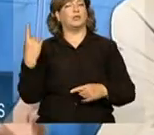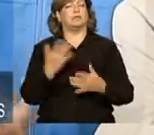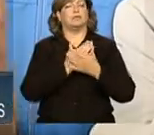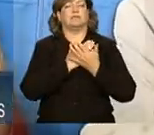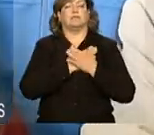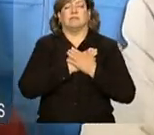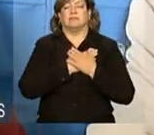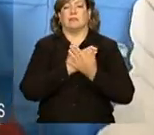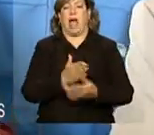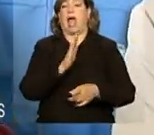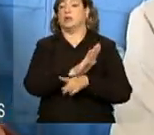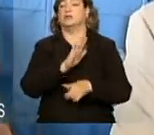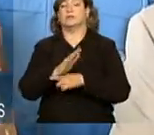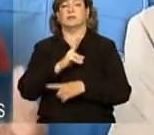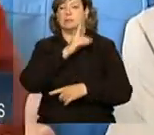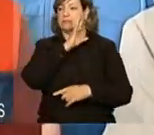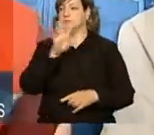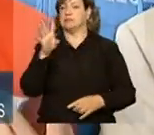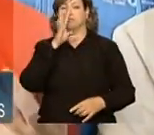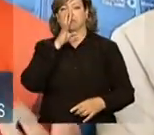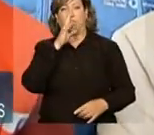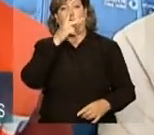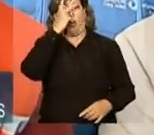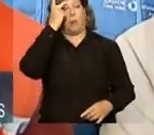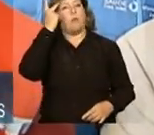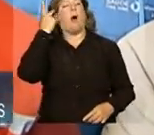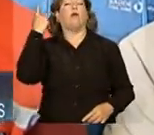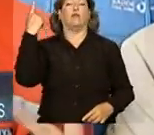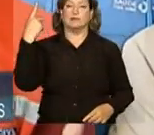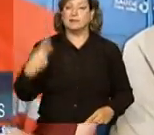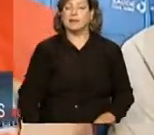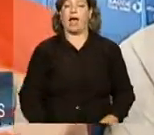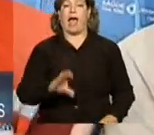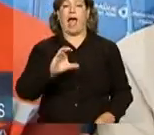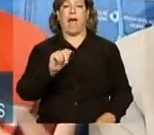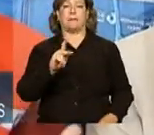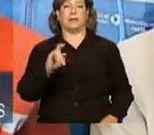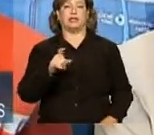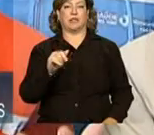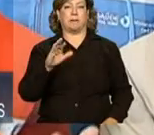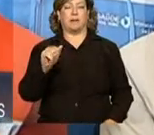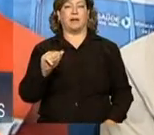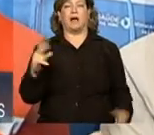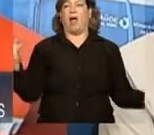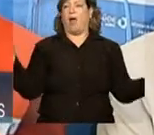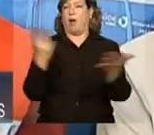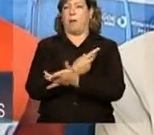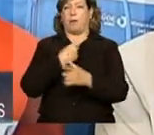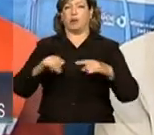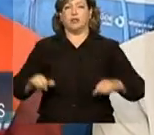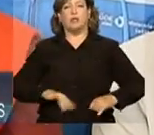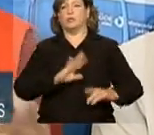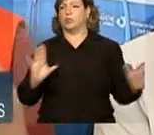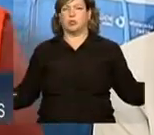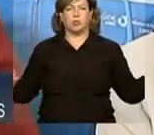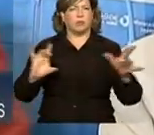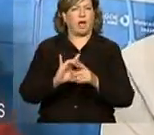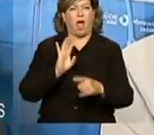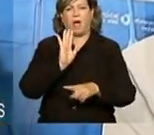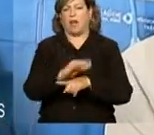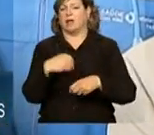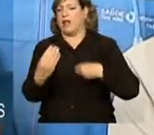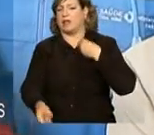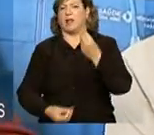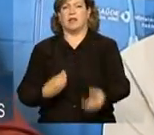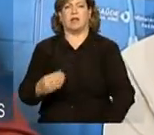solidariedade. A solidariedade do povo capixaba diante de um evento dessa magnitude, né?